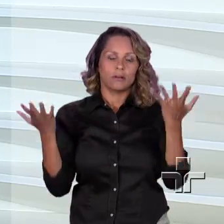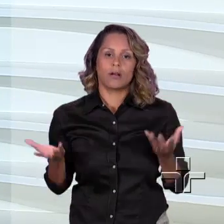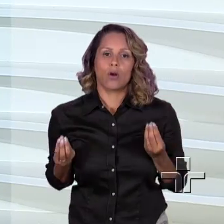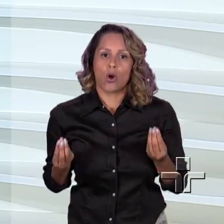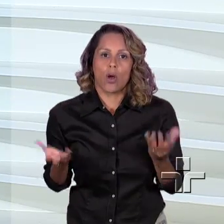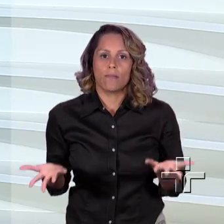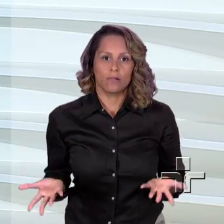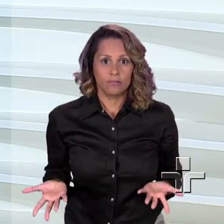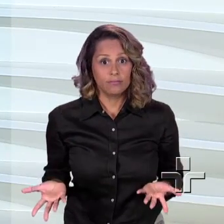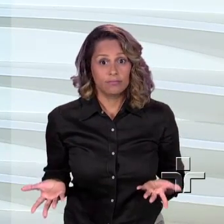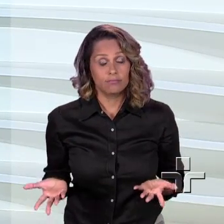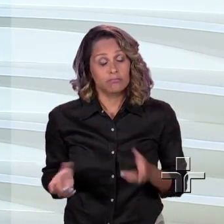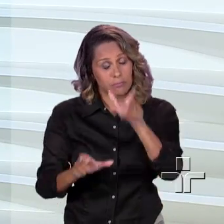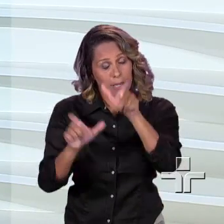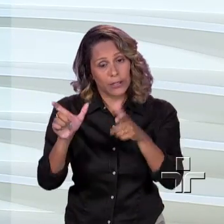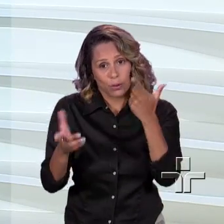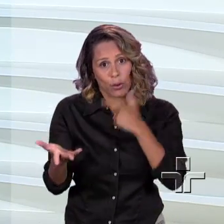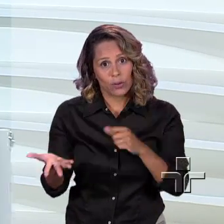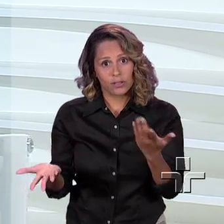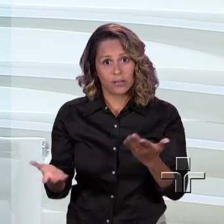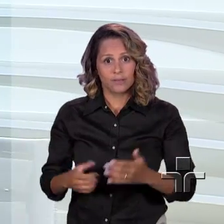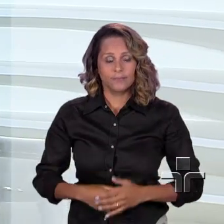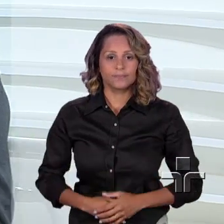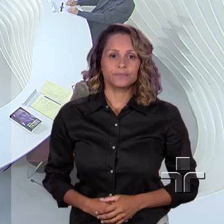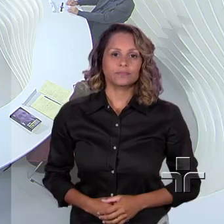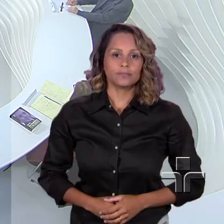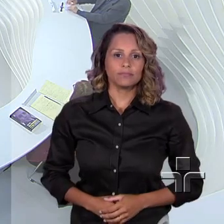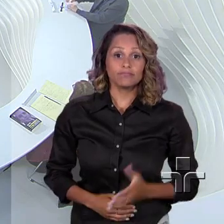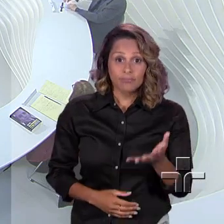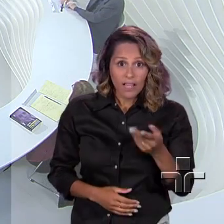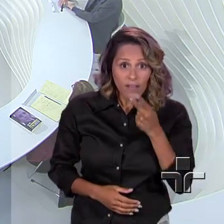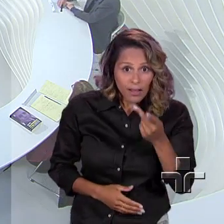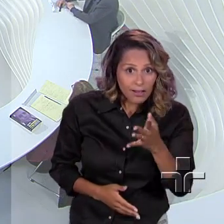conseguem fazer isso. Você quer falar, Márcia? Não. Liste?